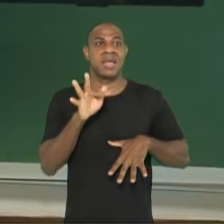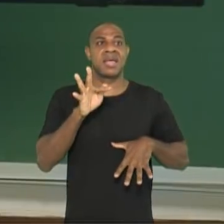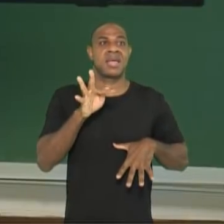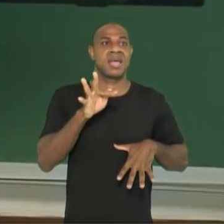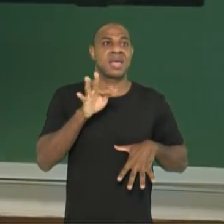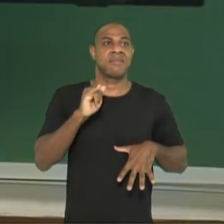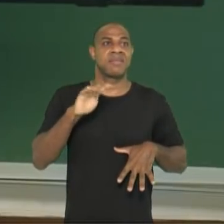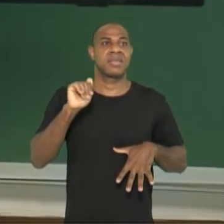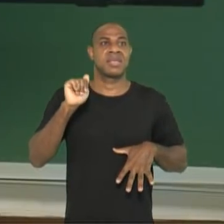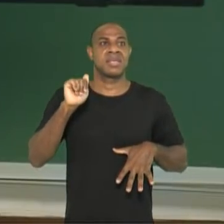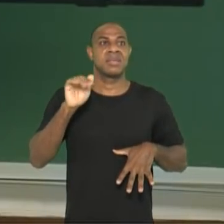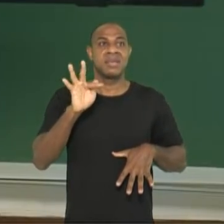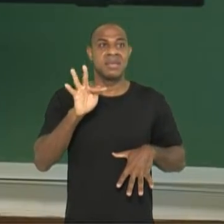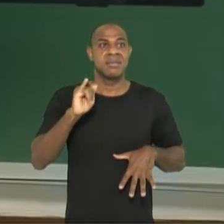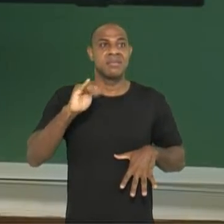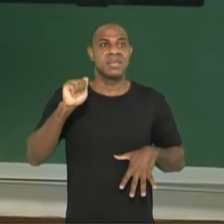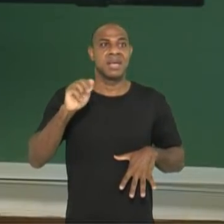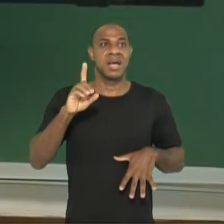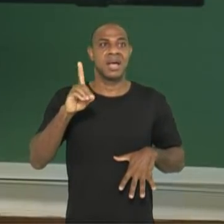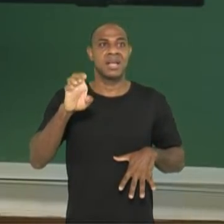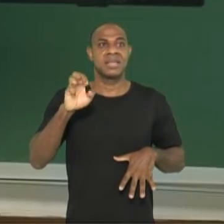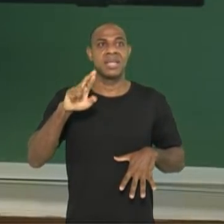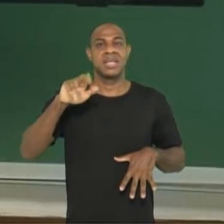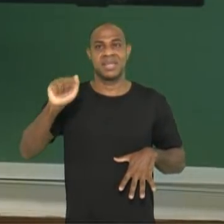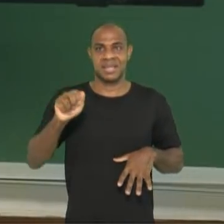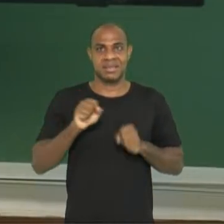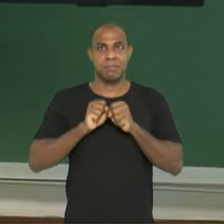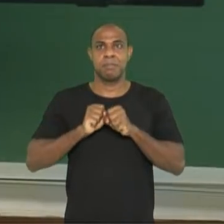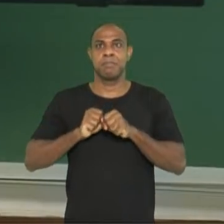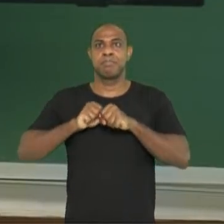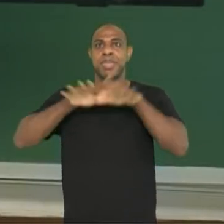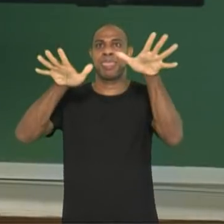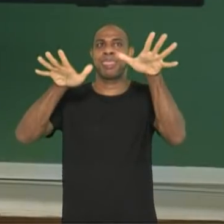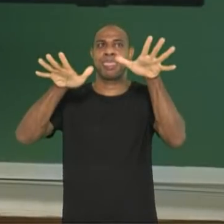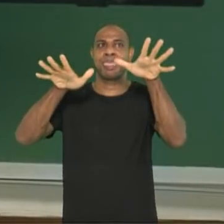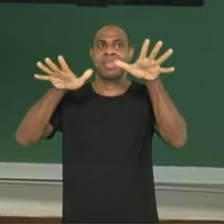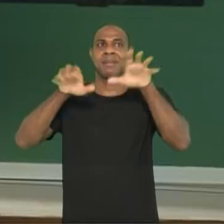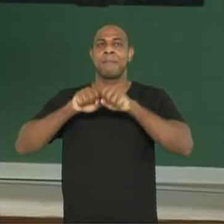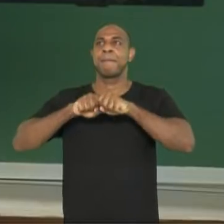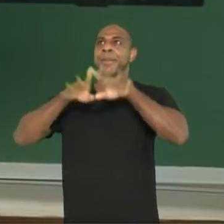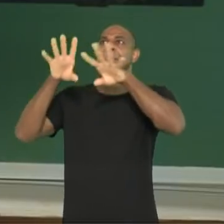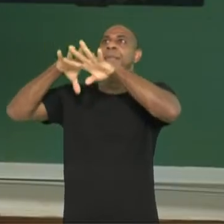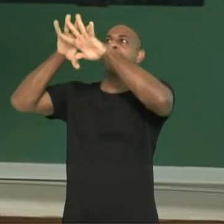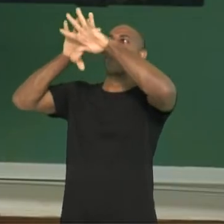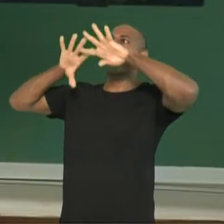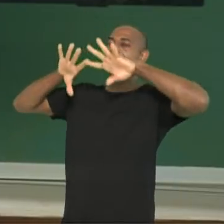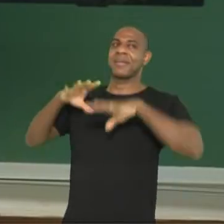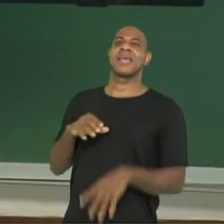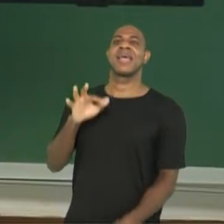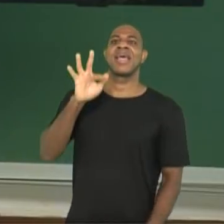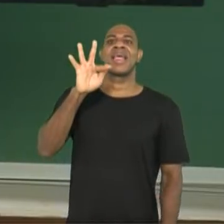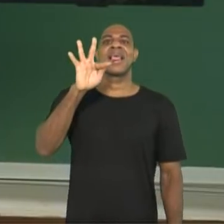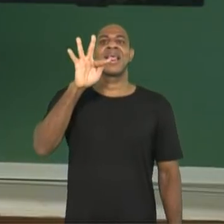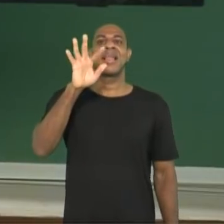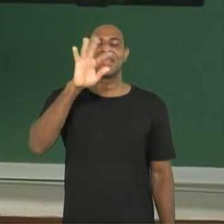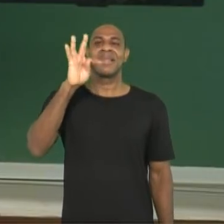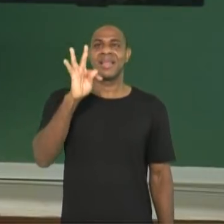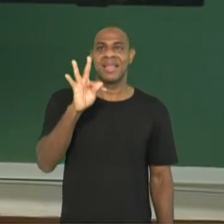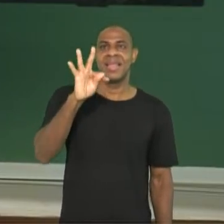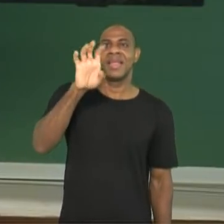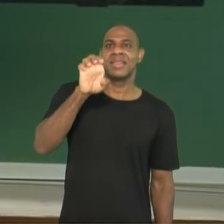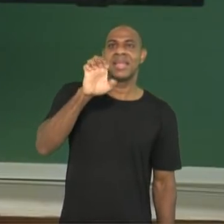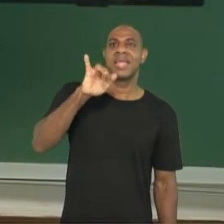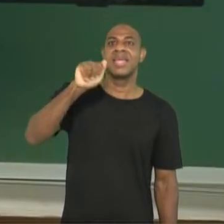glândulas que produzem dentro do corpo dela essa substância que faz as teias diferentes. E são substâncias